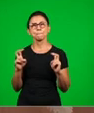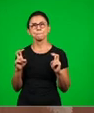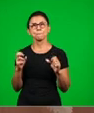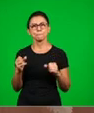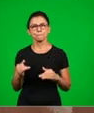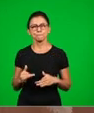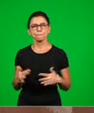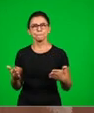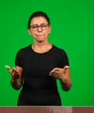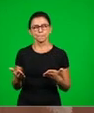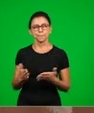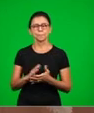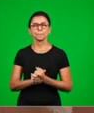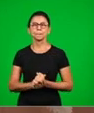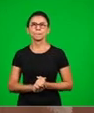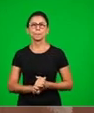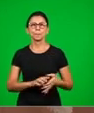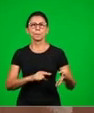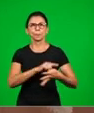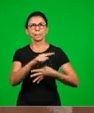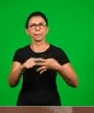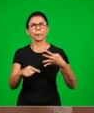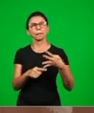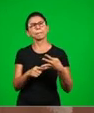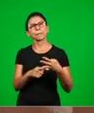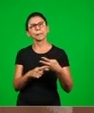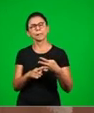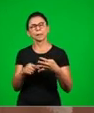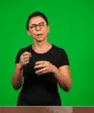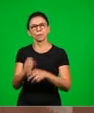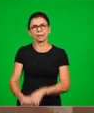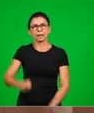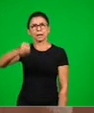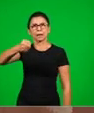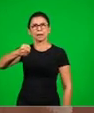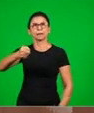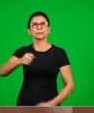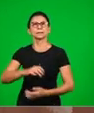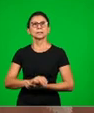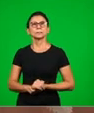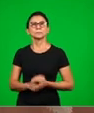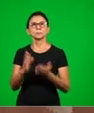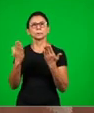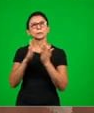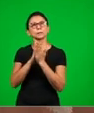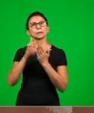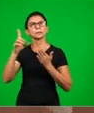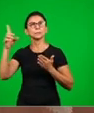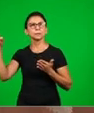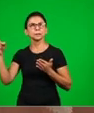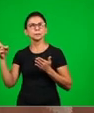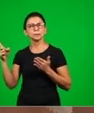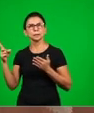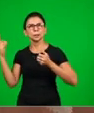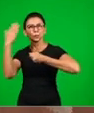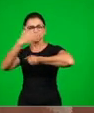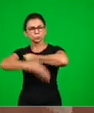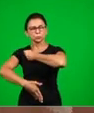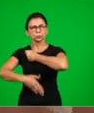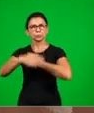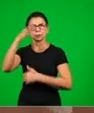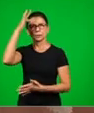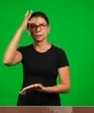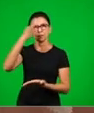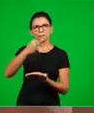palavra, o escudo é da fé, o arco da oração é a firmeza da doutrina aqui, ó. A couraça está no coração. É a doutrina, é isso